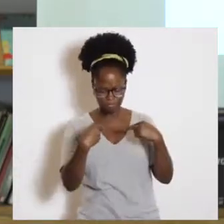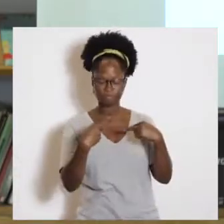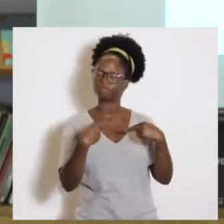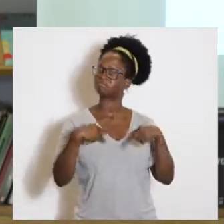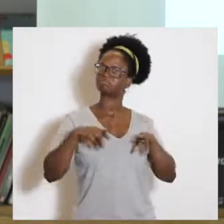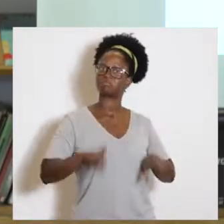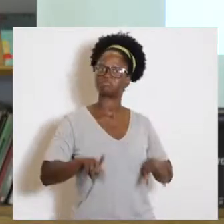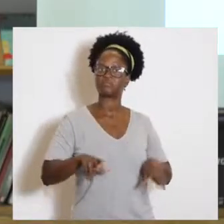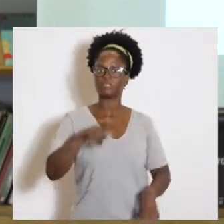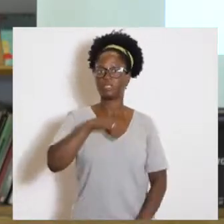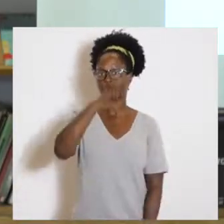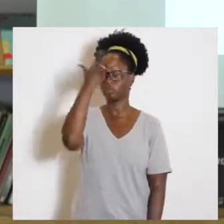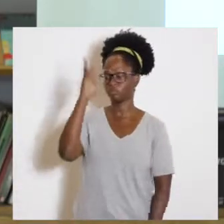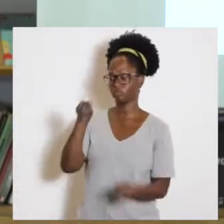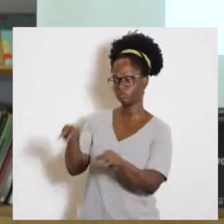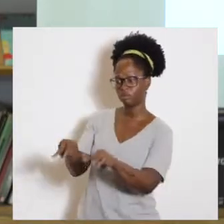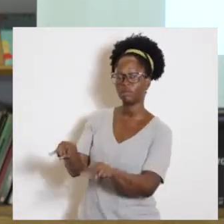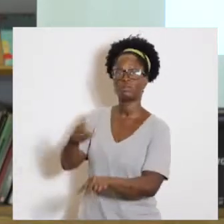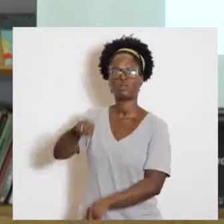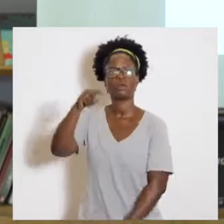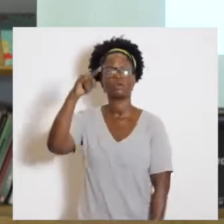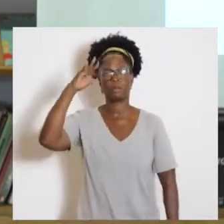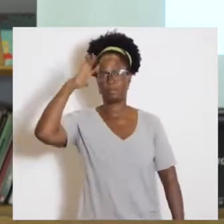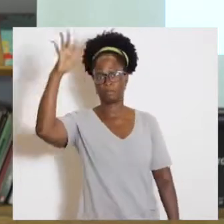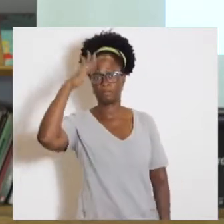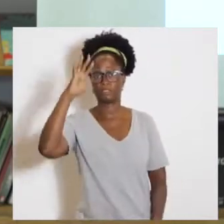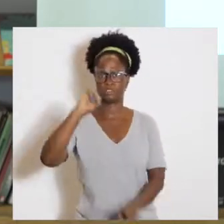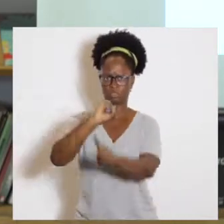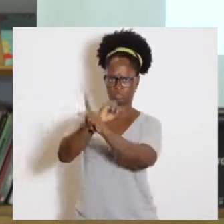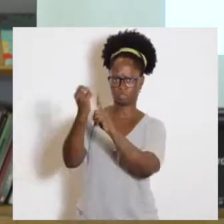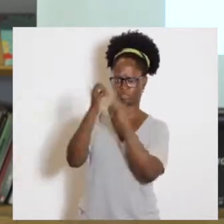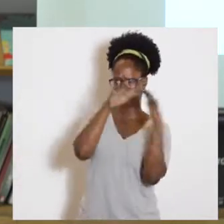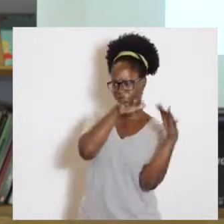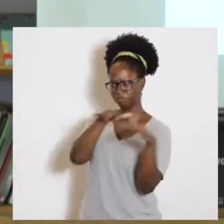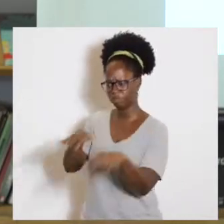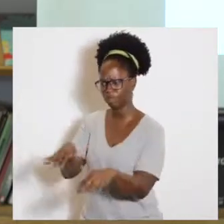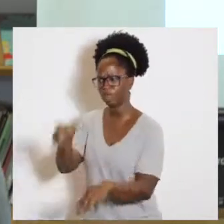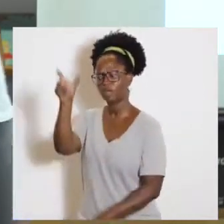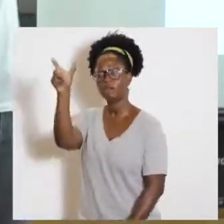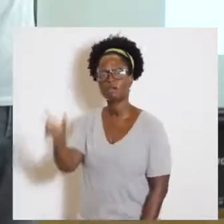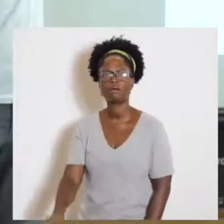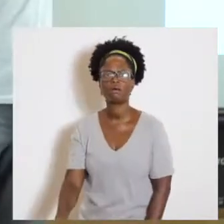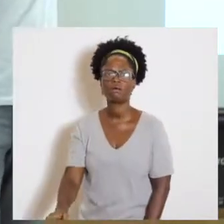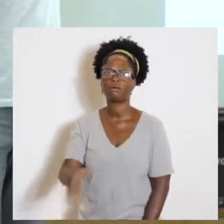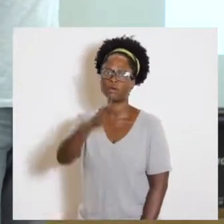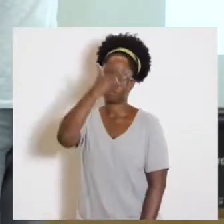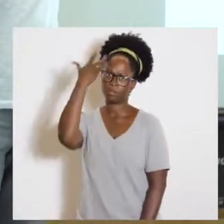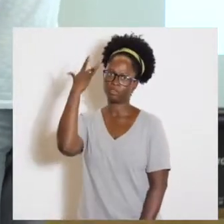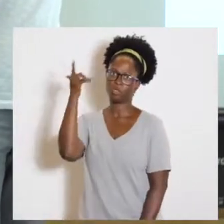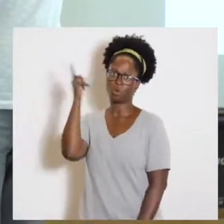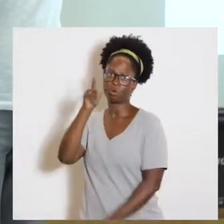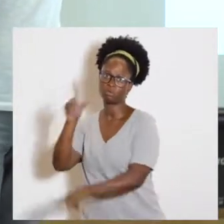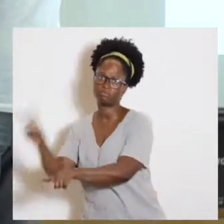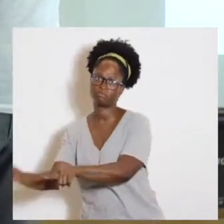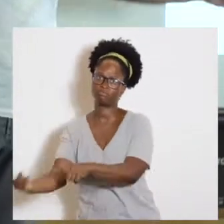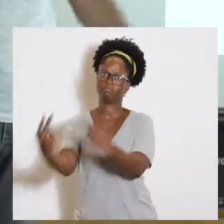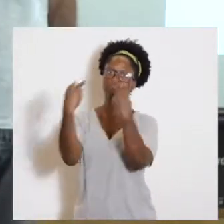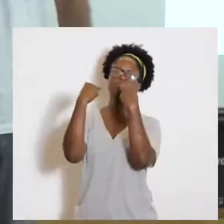são vistos não conseguimos pensar neles a sociedade não consegue pensar neles como alguém que também vê